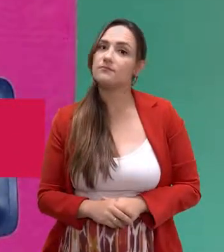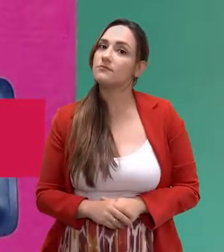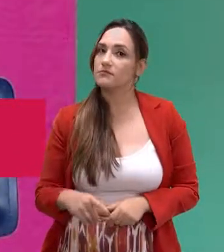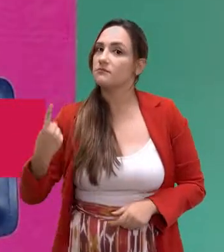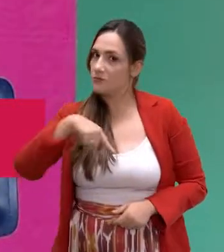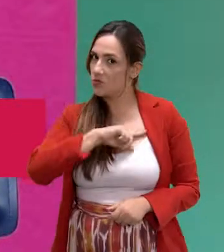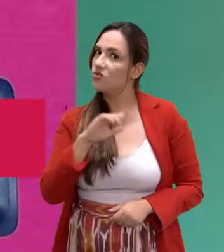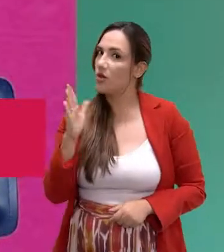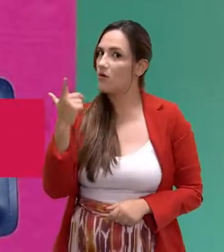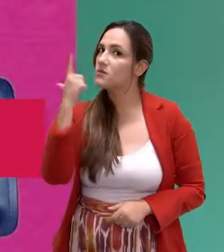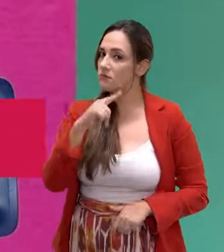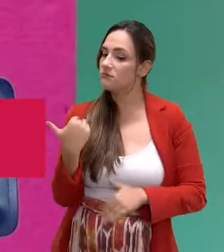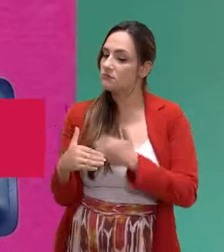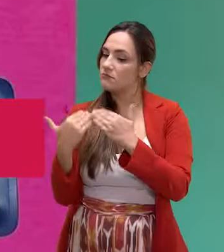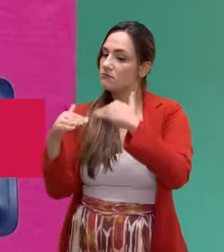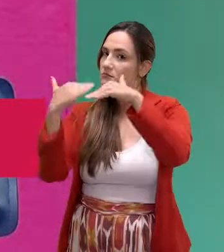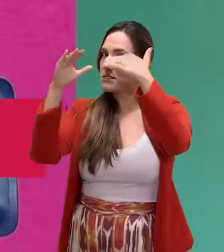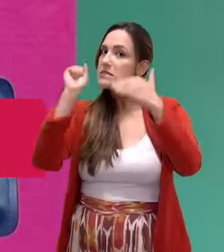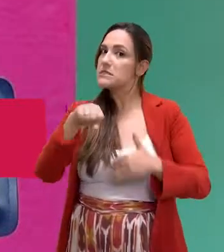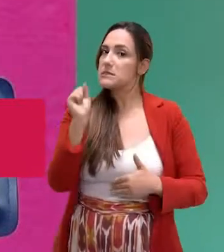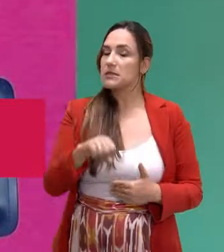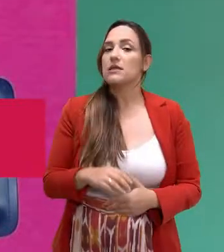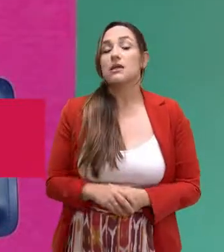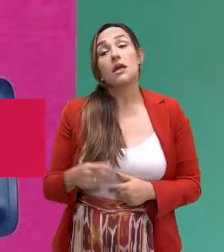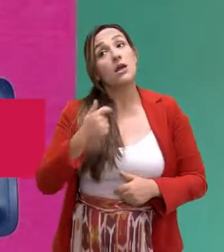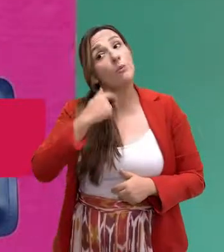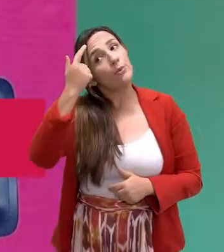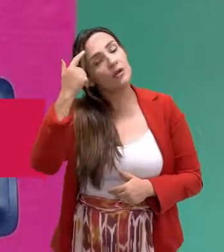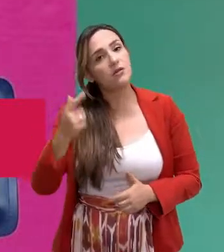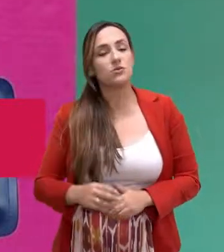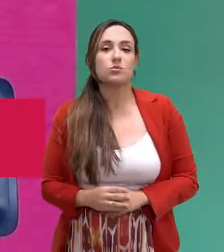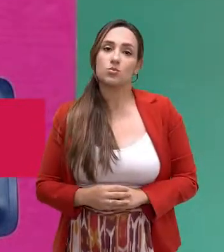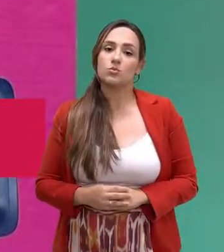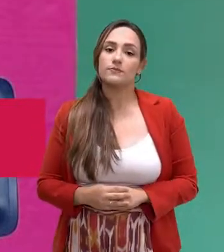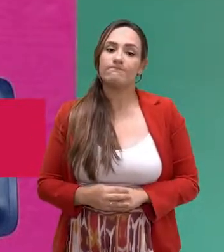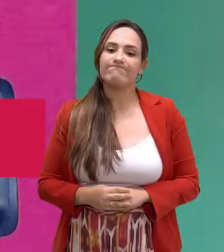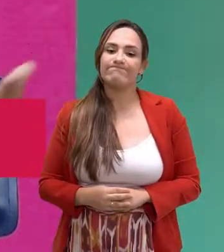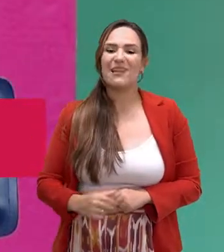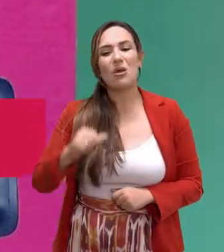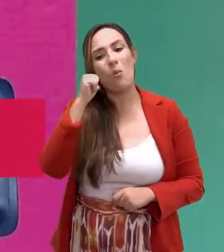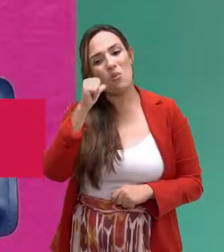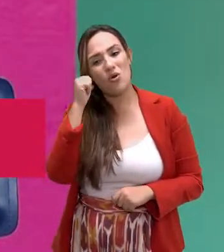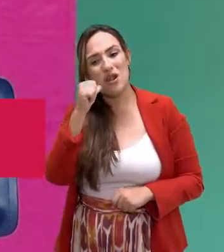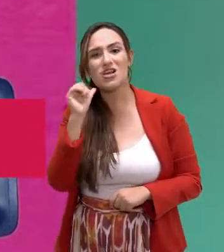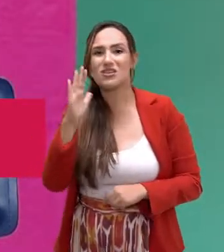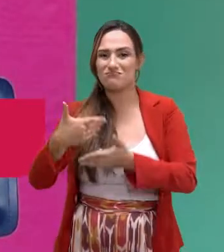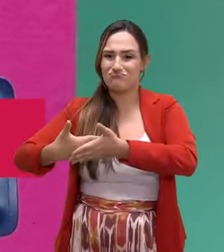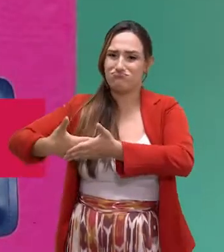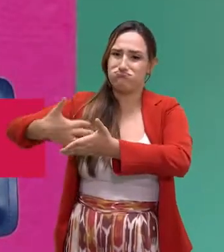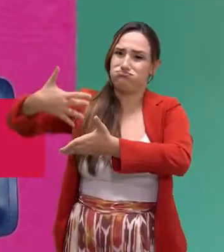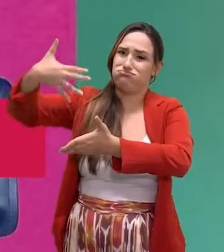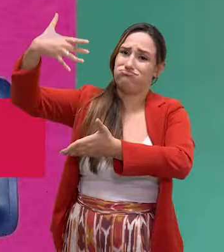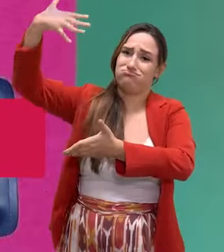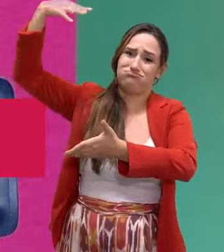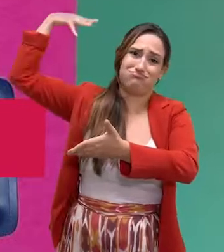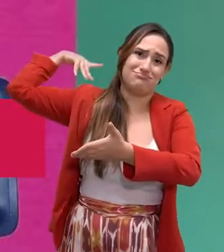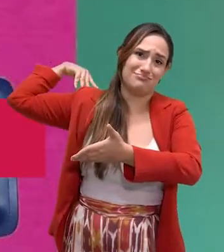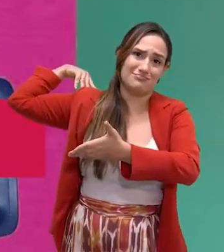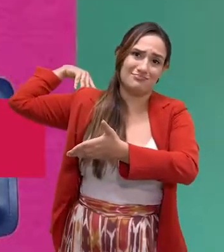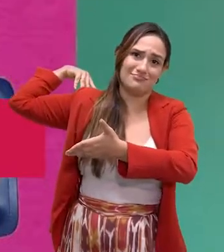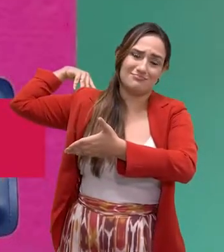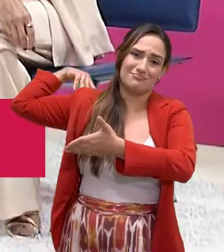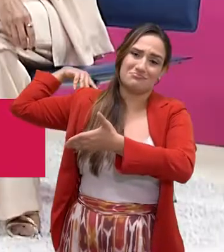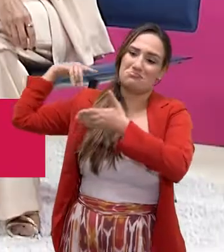evoluímos muito, Lívia. Eu entendo assim que a mulher, durante muitos anos, nós tivemos um papel um